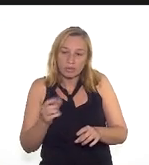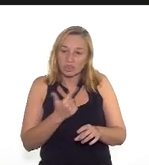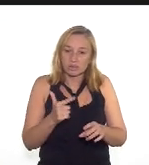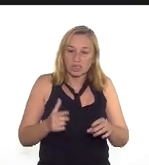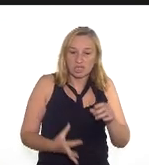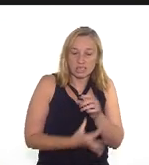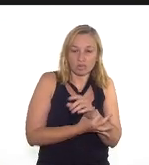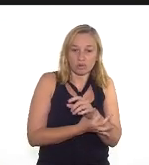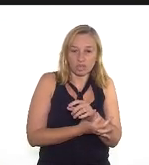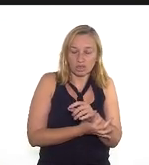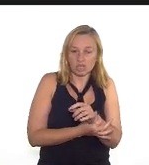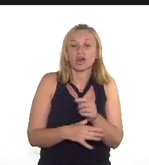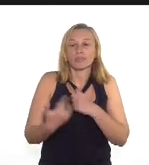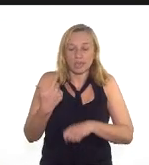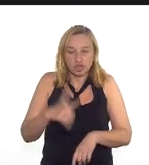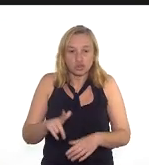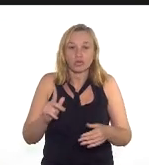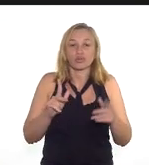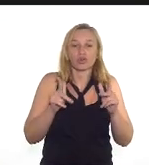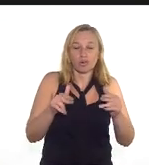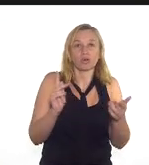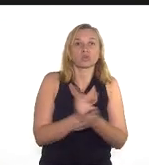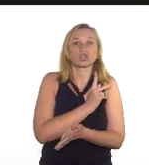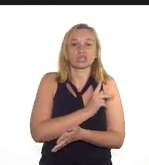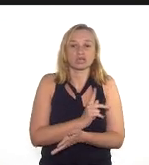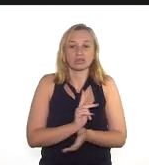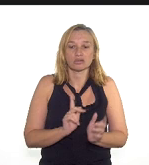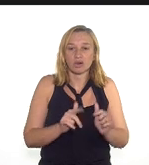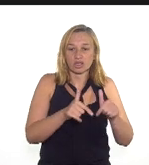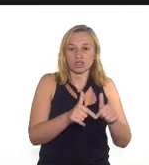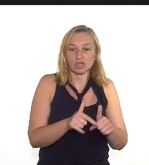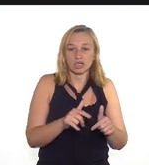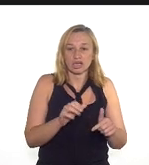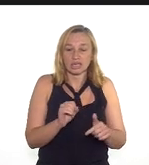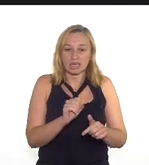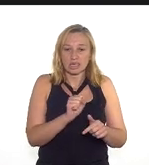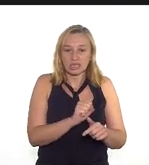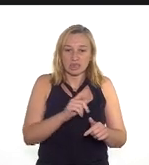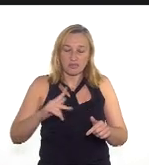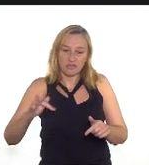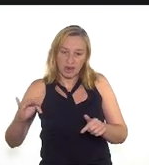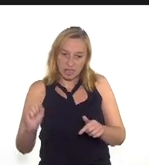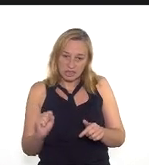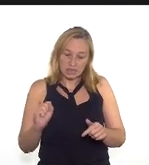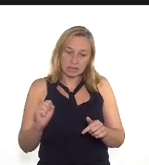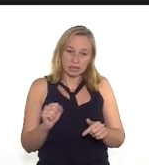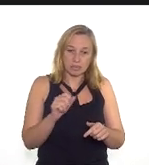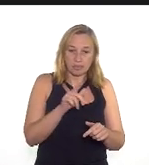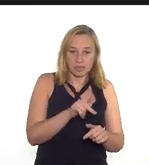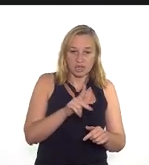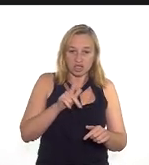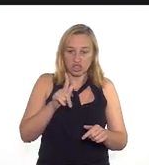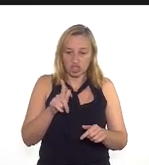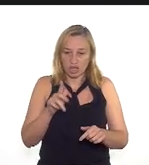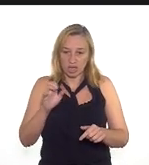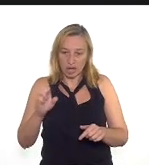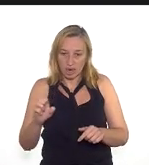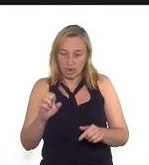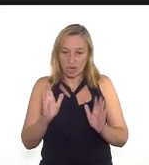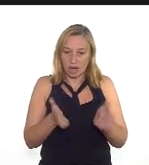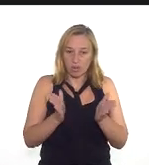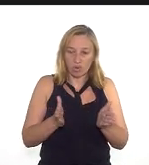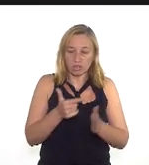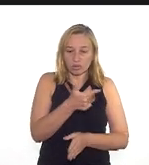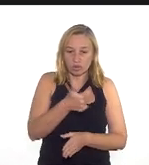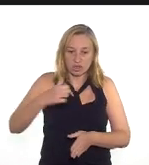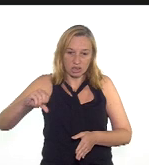insegurança para, de novo, né, a gente, como aconteceu na ação da Cefaz-PGE agora, em 2019, onde o